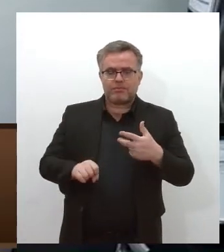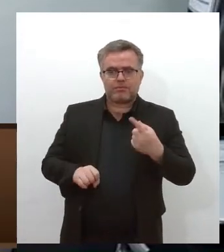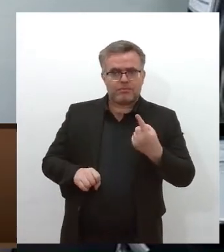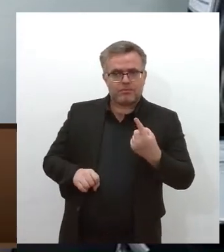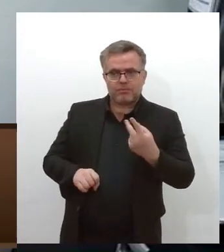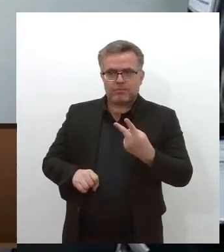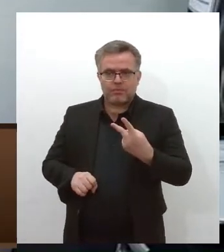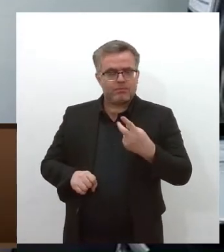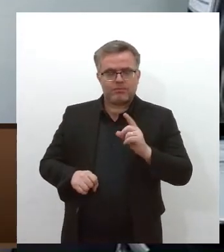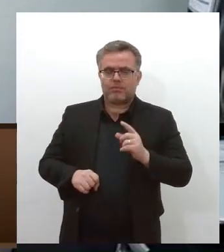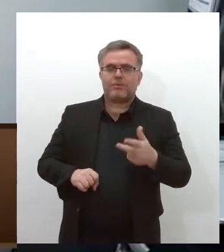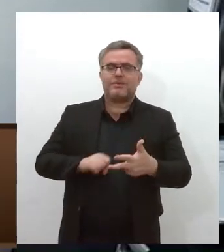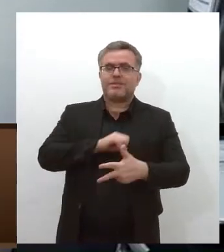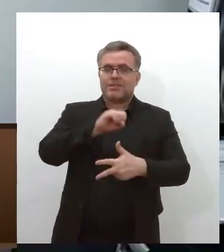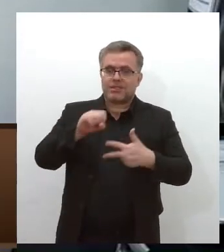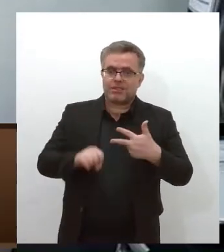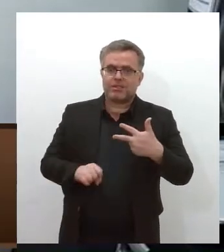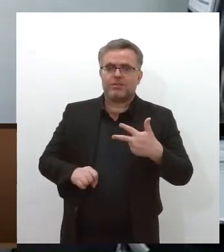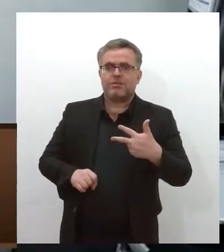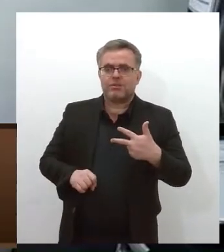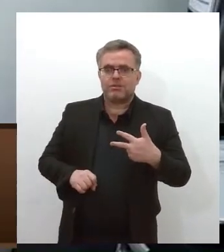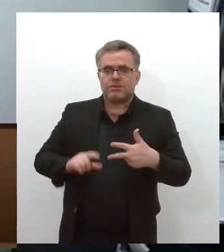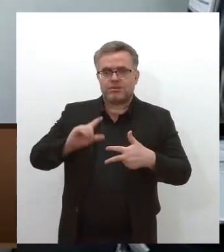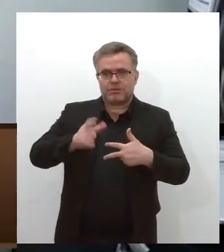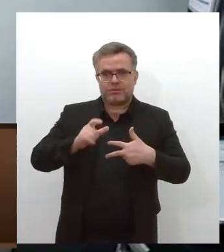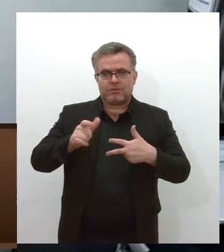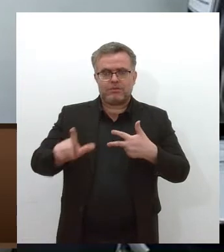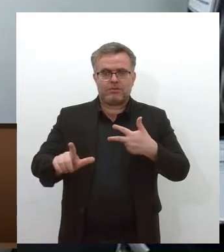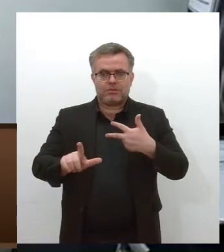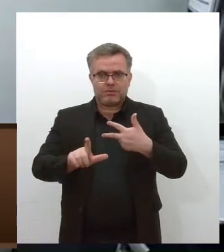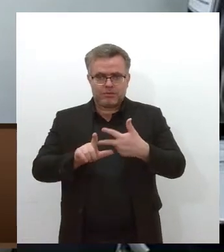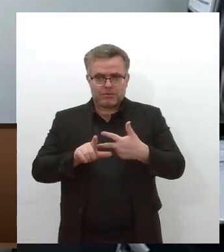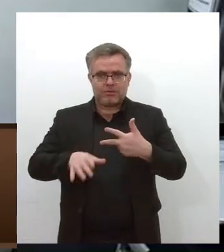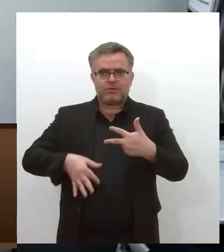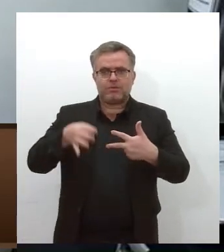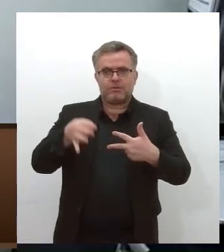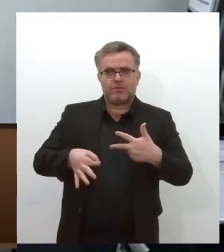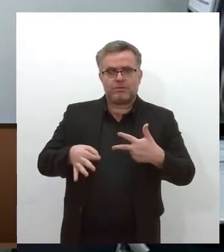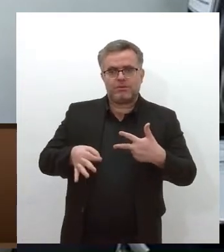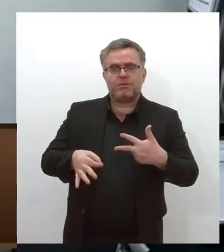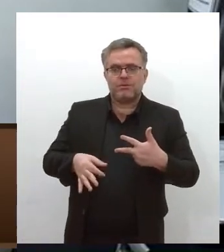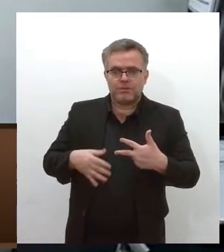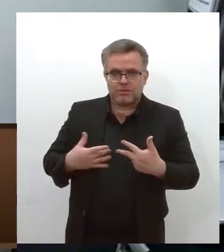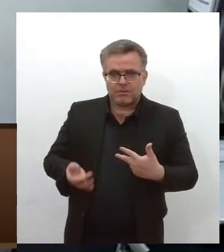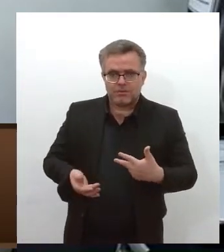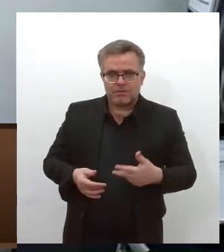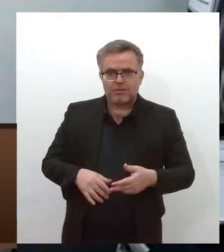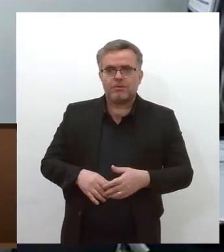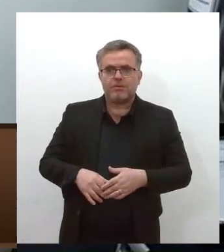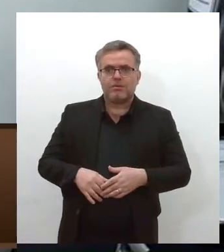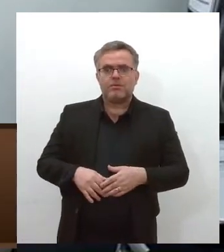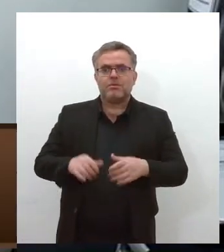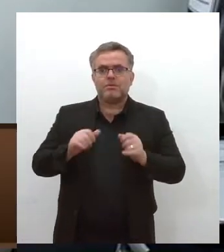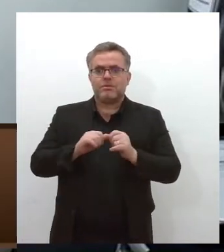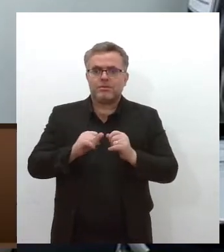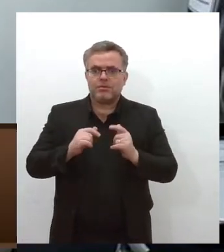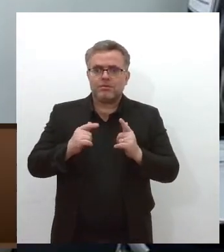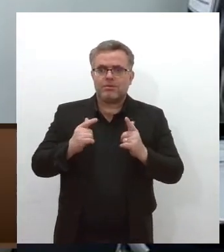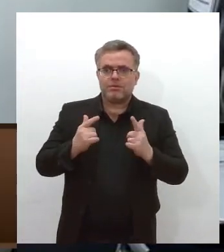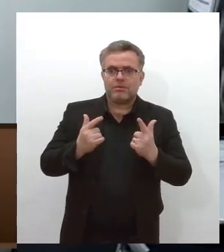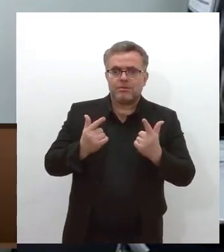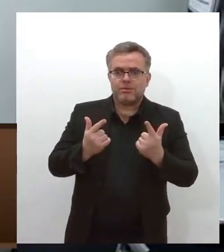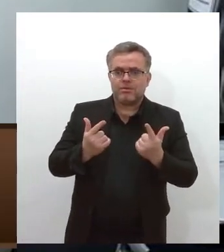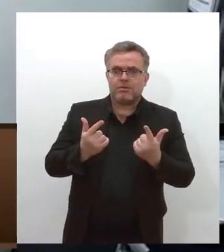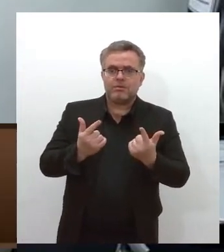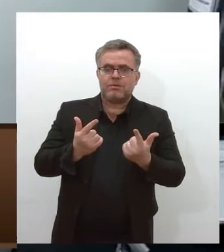o Poder Executivo, o Legislativo e o Judiciário. E o Legislativo, que é o foco da pergunta e da resposta,